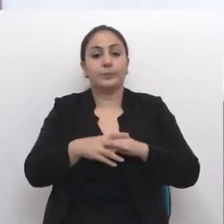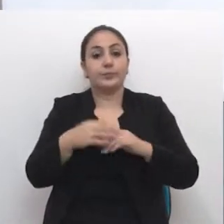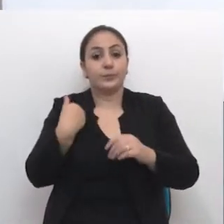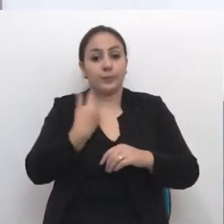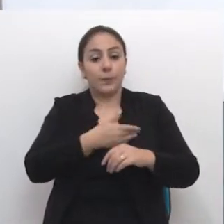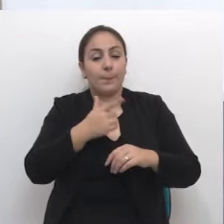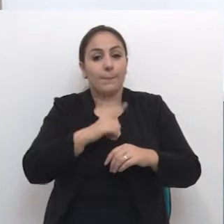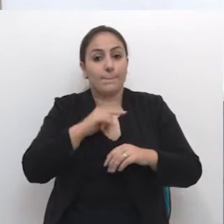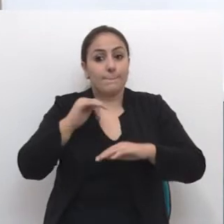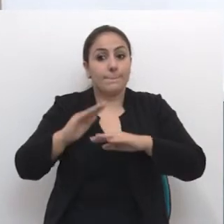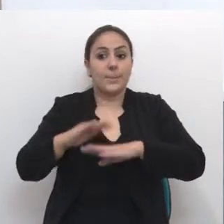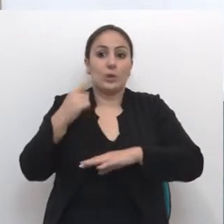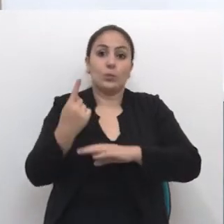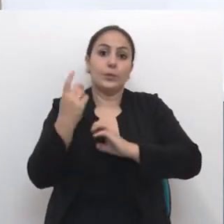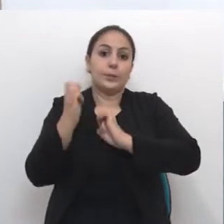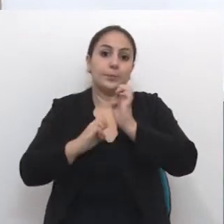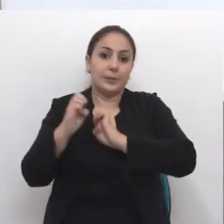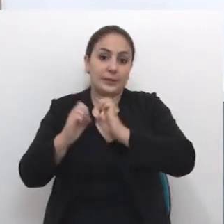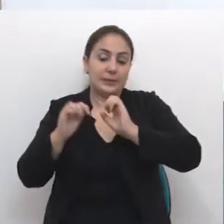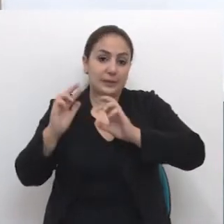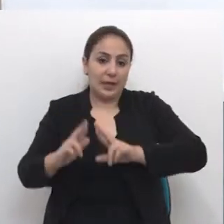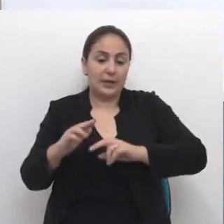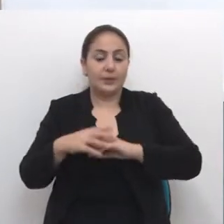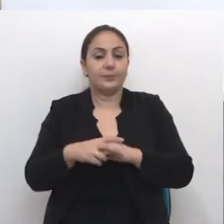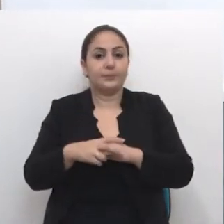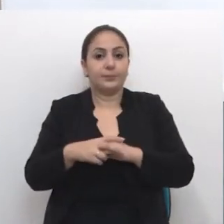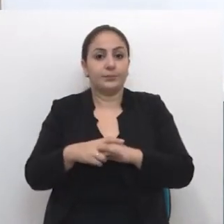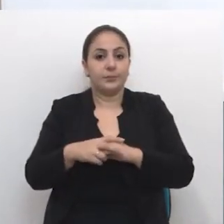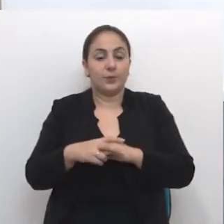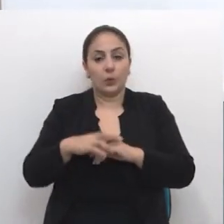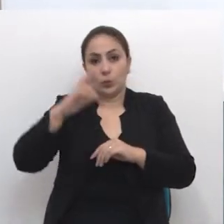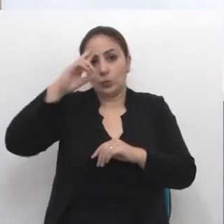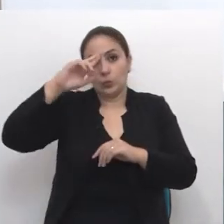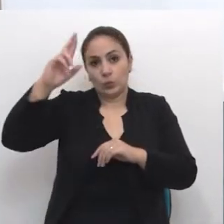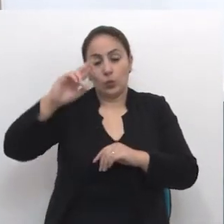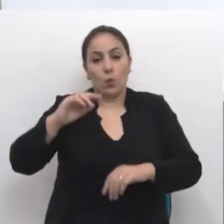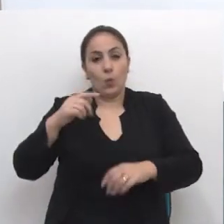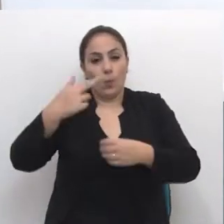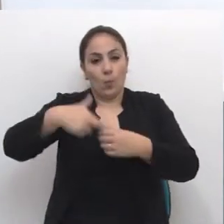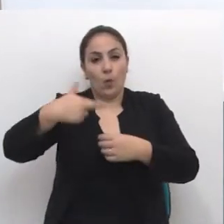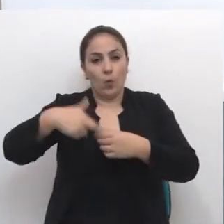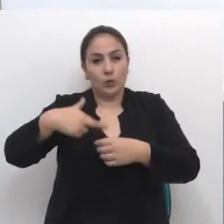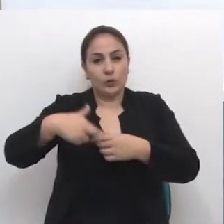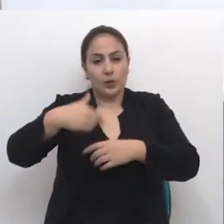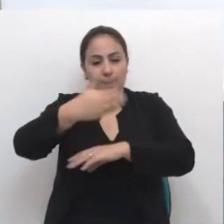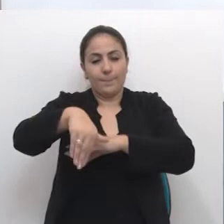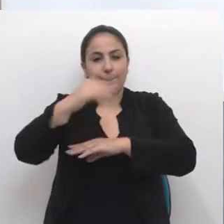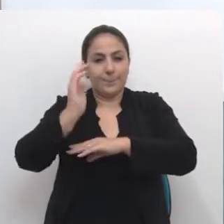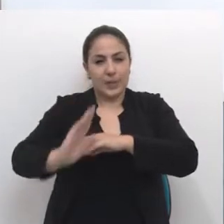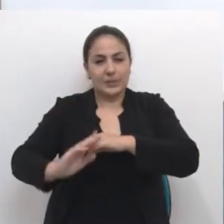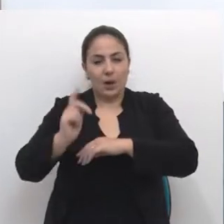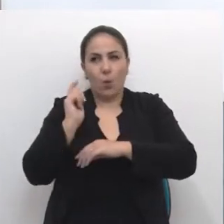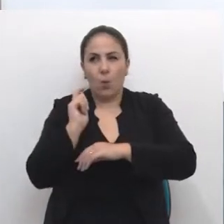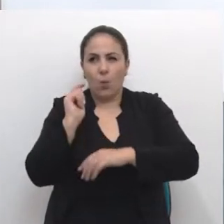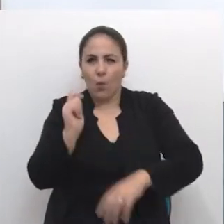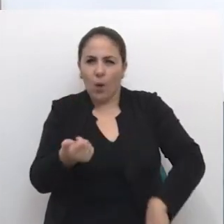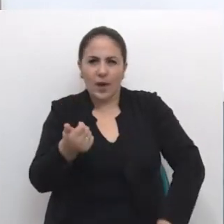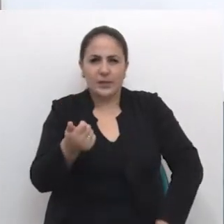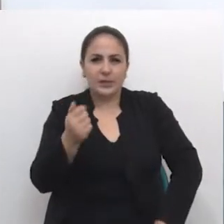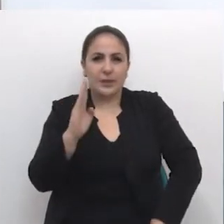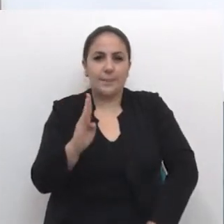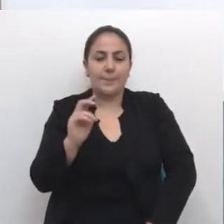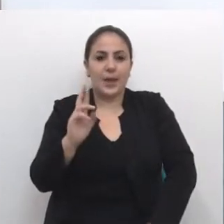temos adesão de mais um empresário do ramo, né? Ou seja, o proprietário do posto ali na Avenida Brasil, quase